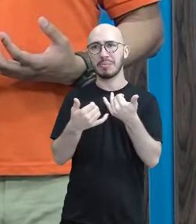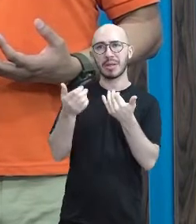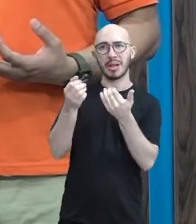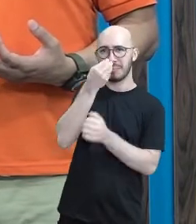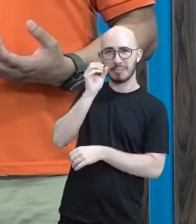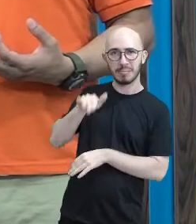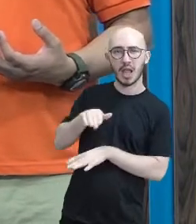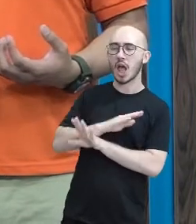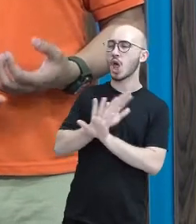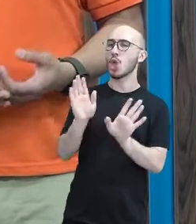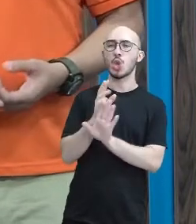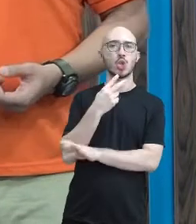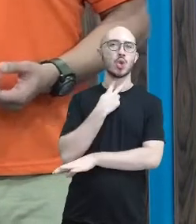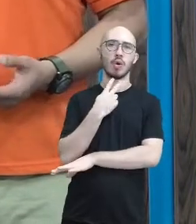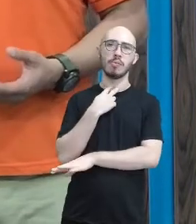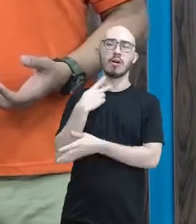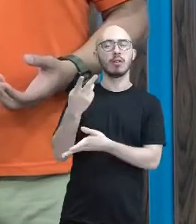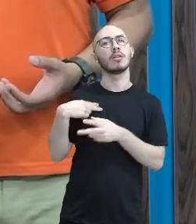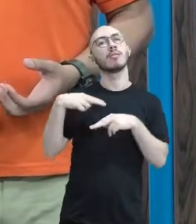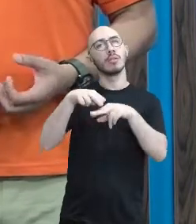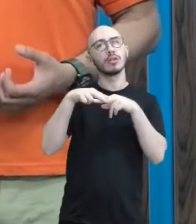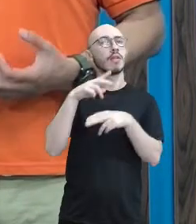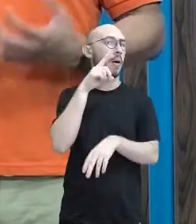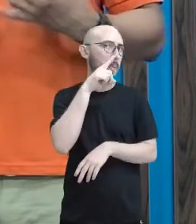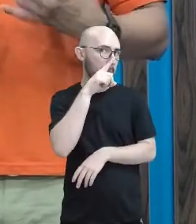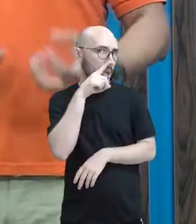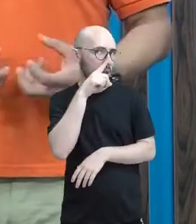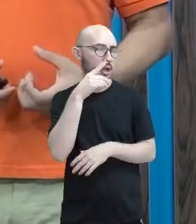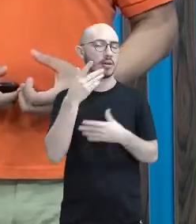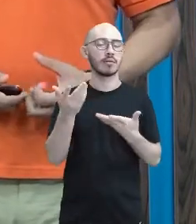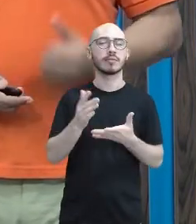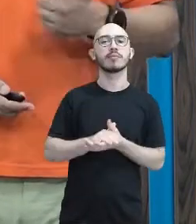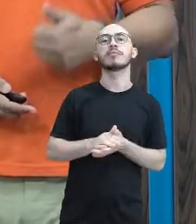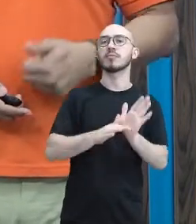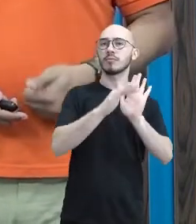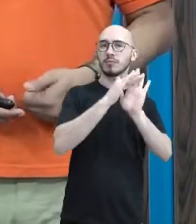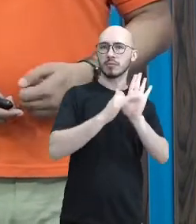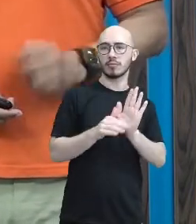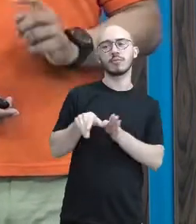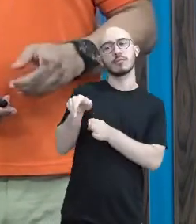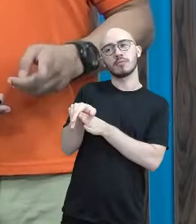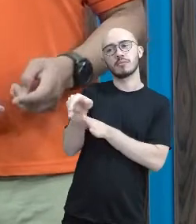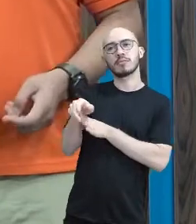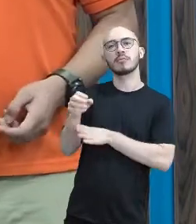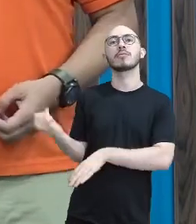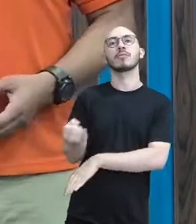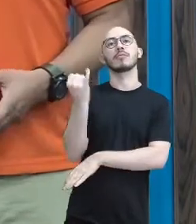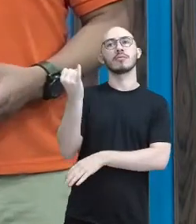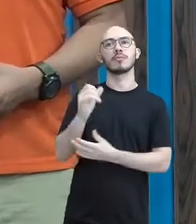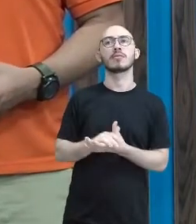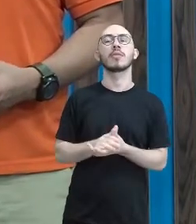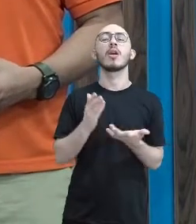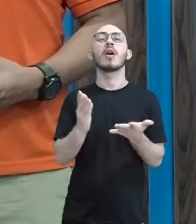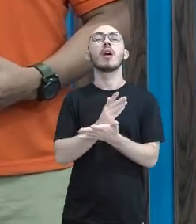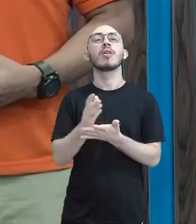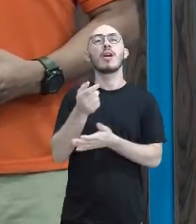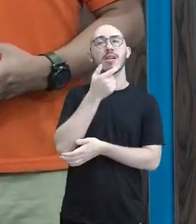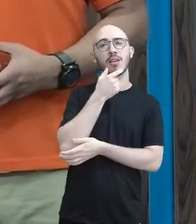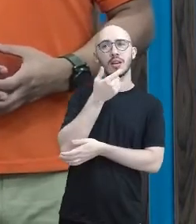inclusive colocar em risco a vida, sua vida e a vida de outras pessoas. Manual de instrução, muito importante. Vamos ver algumas coisas em inglês sobre ele,